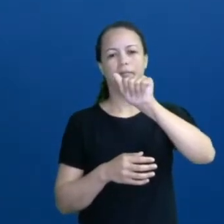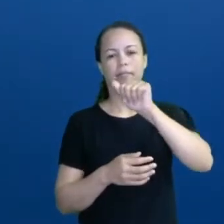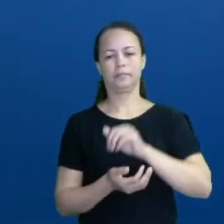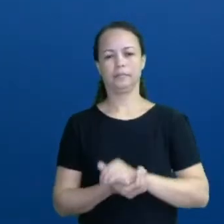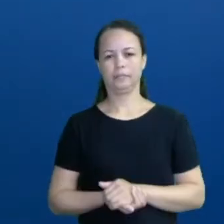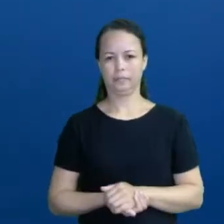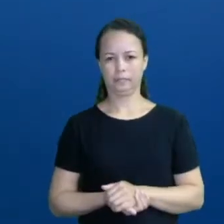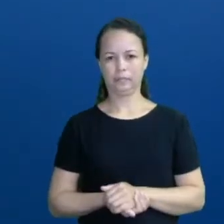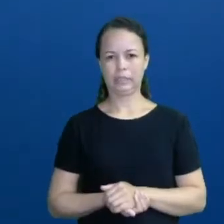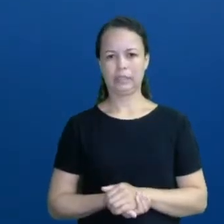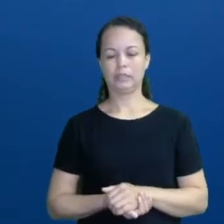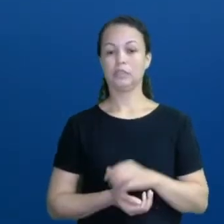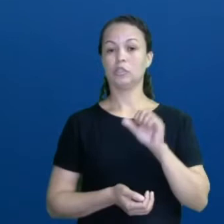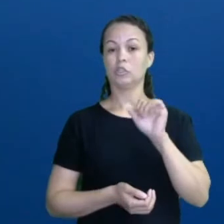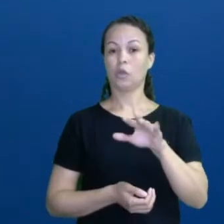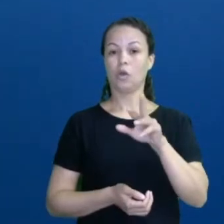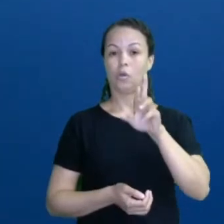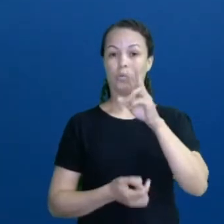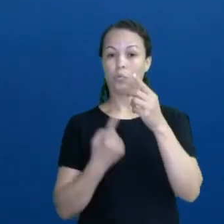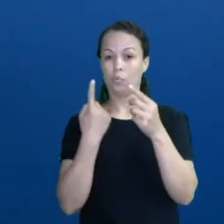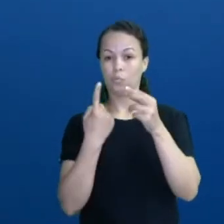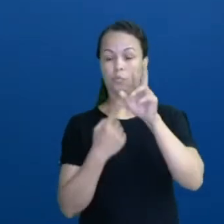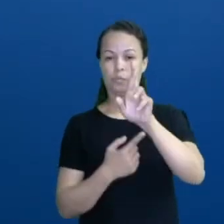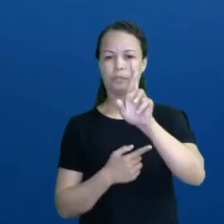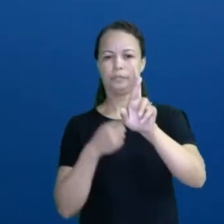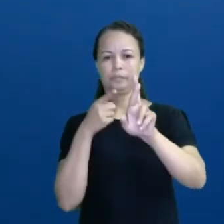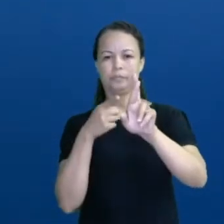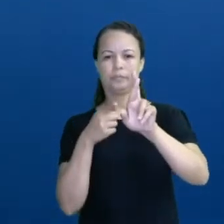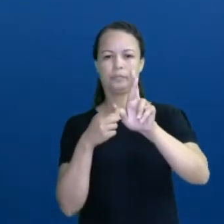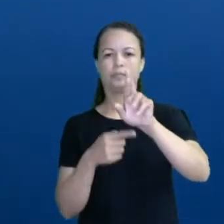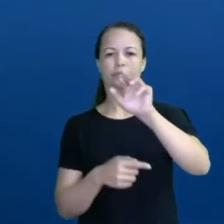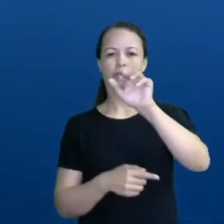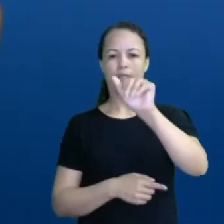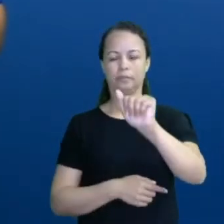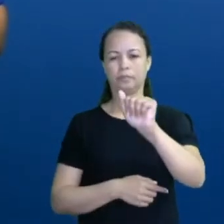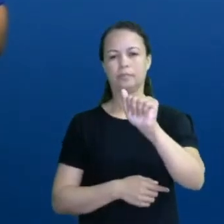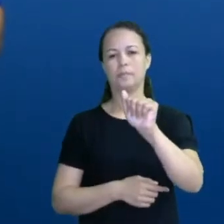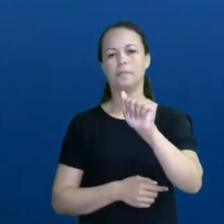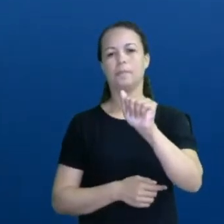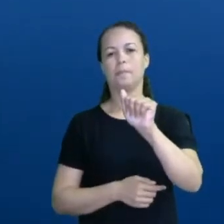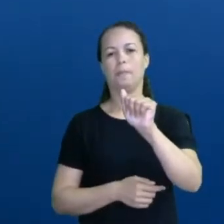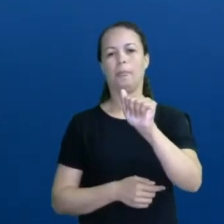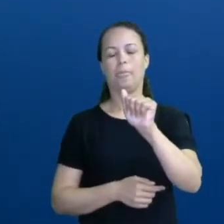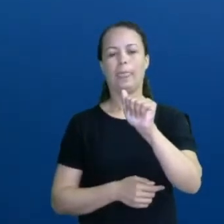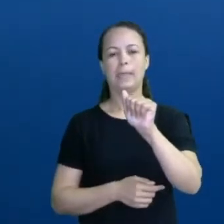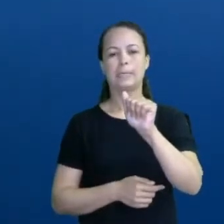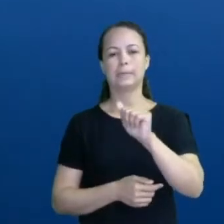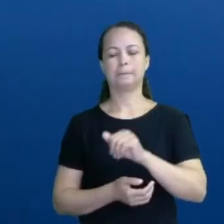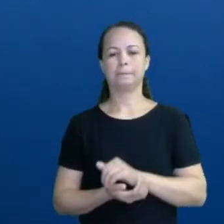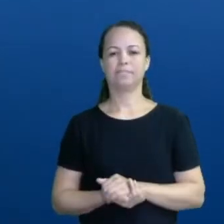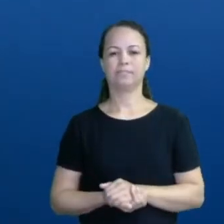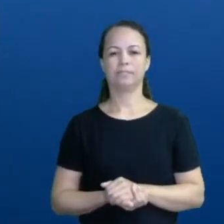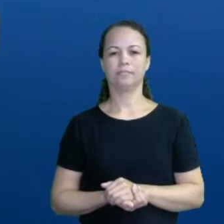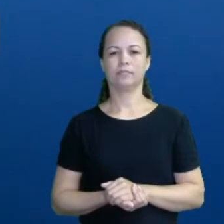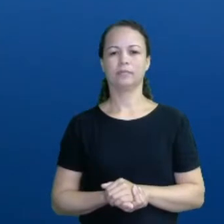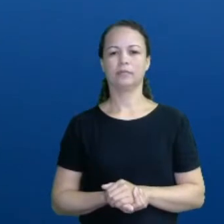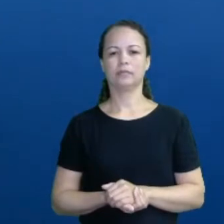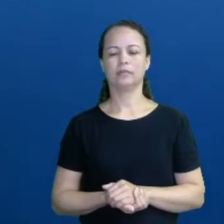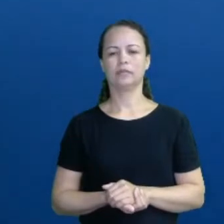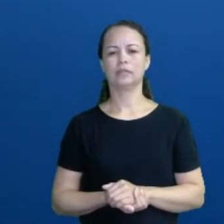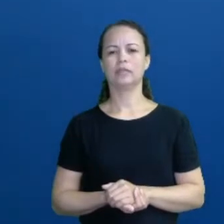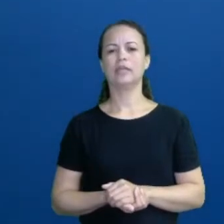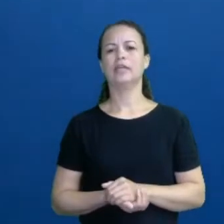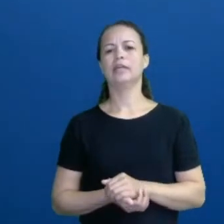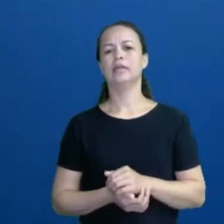R, somente um R. Então, para fazer ran, eu vou colocar R, A